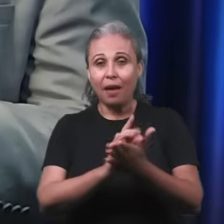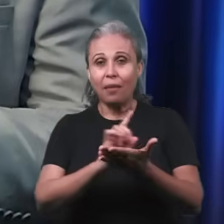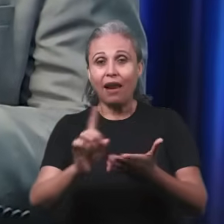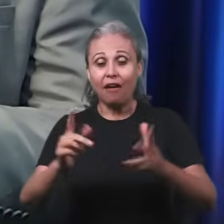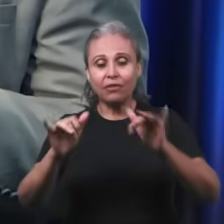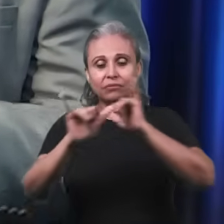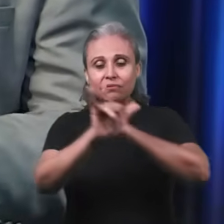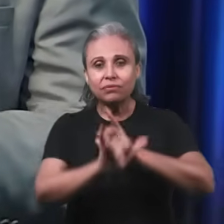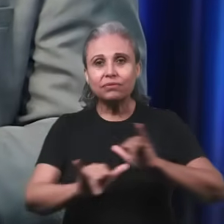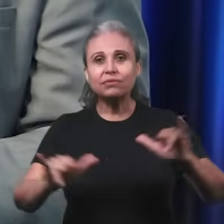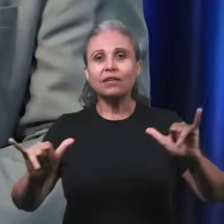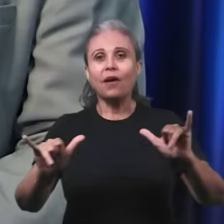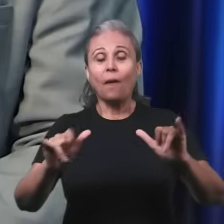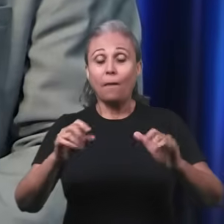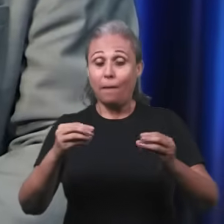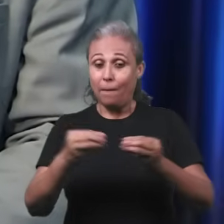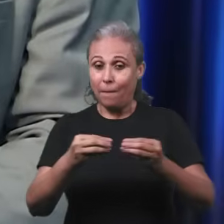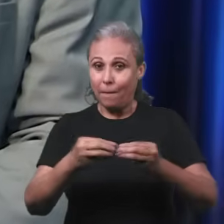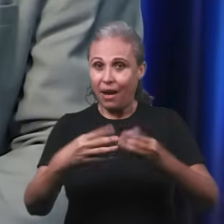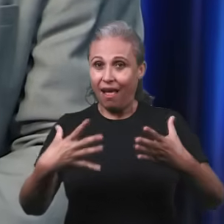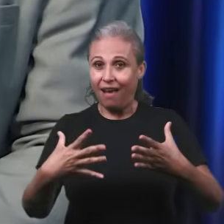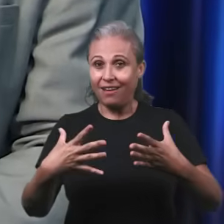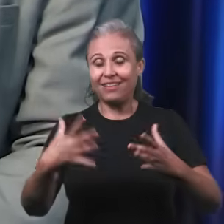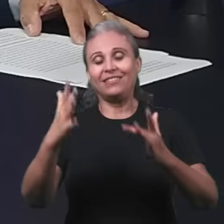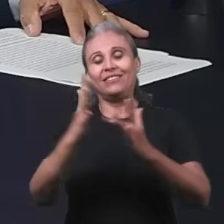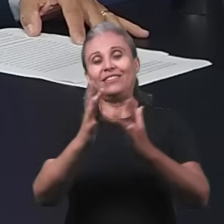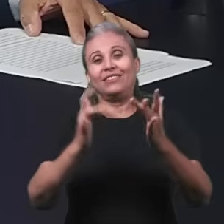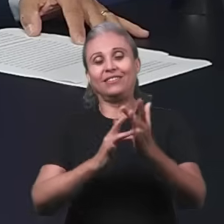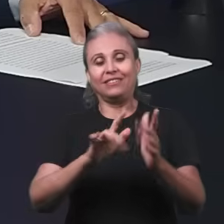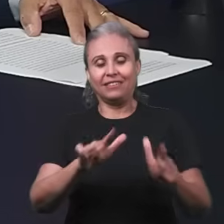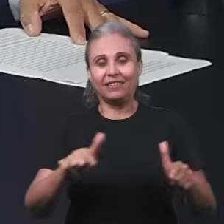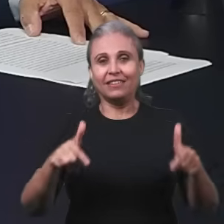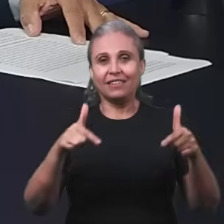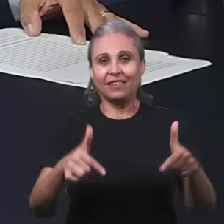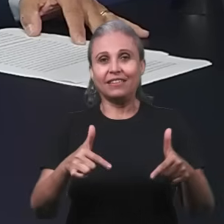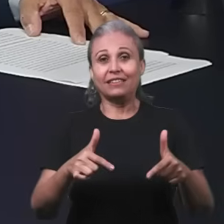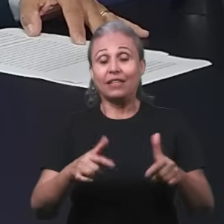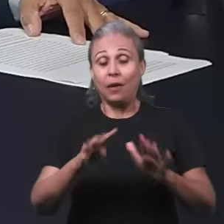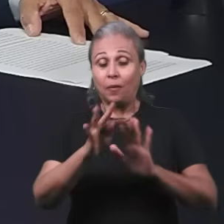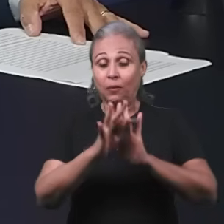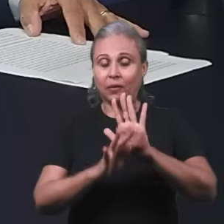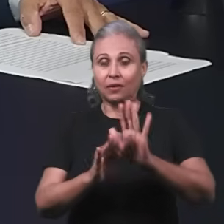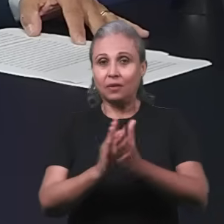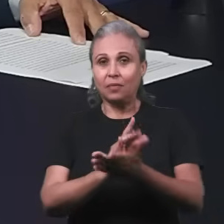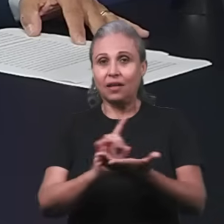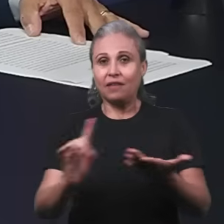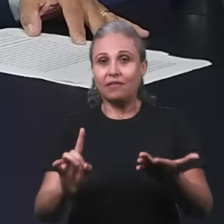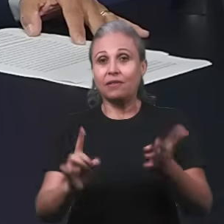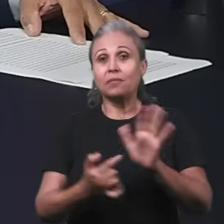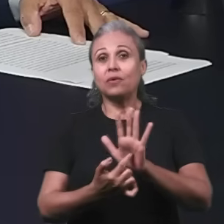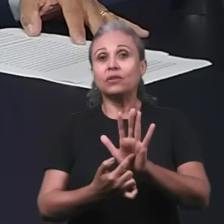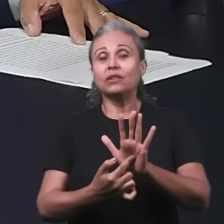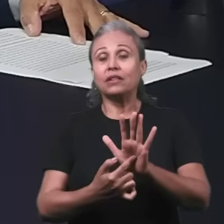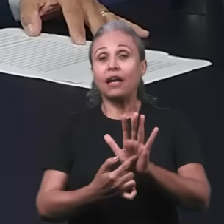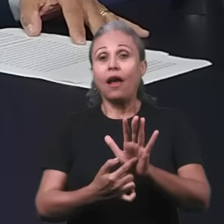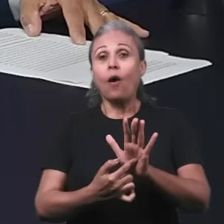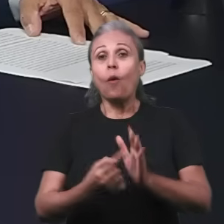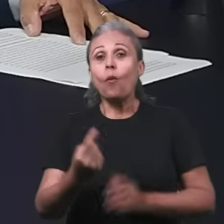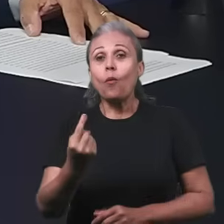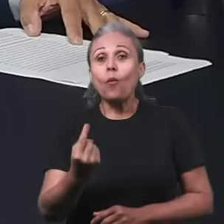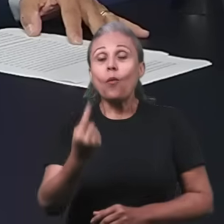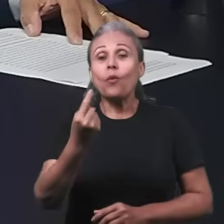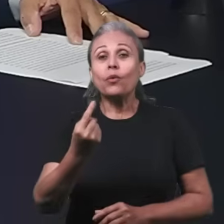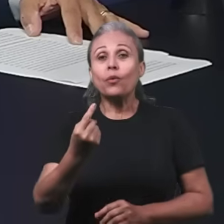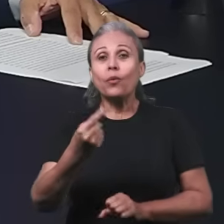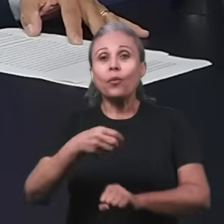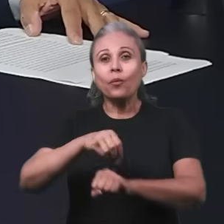realiza o milagre Glória a é o Senhor Jesus. Amém. Até mesmo porque a palavra diz, né, que Jesus ele é o único mediador